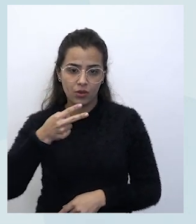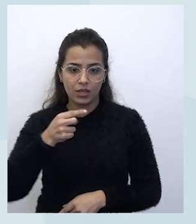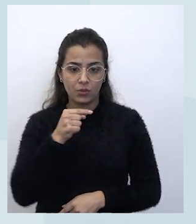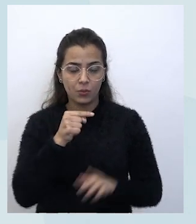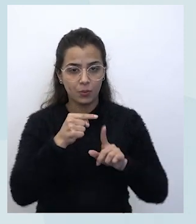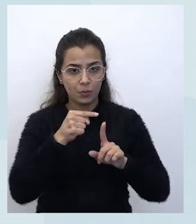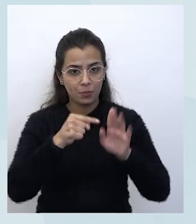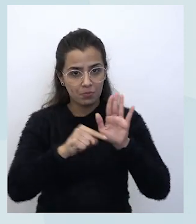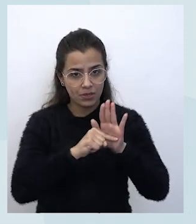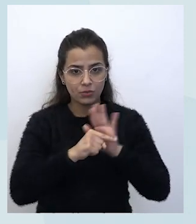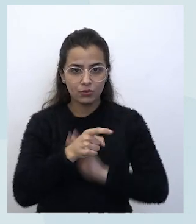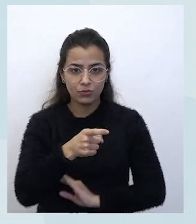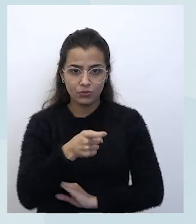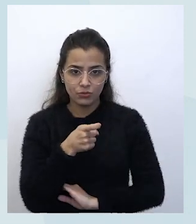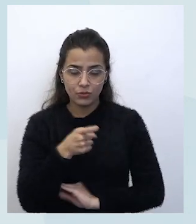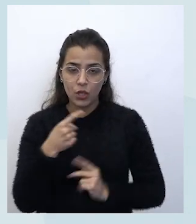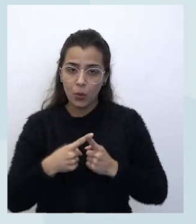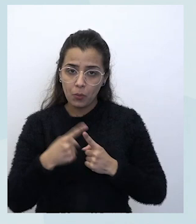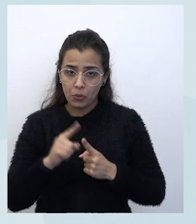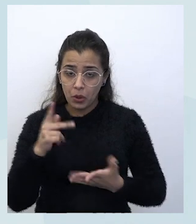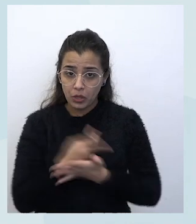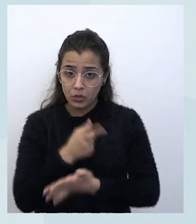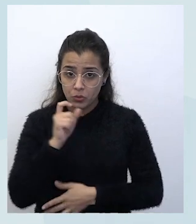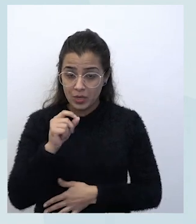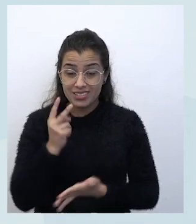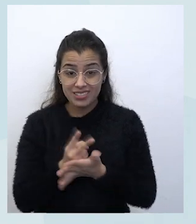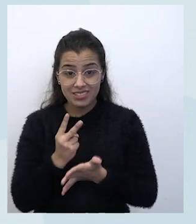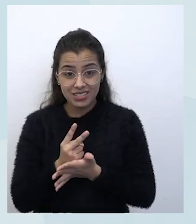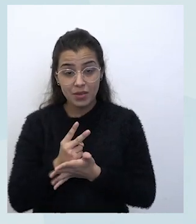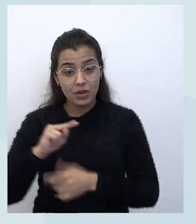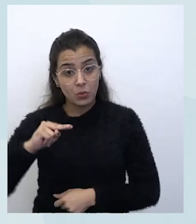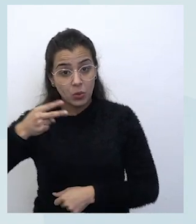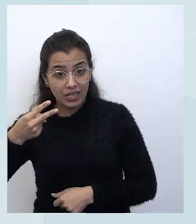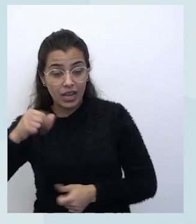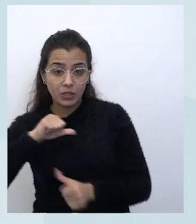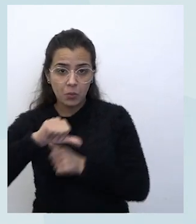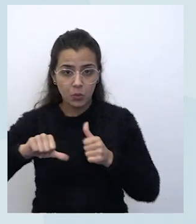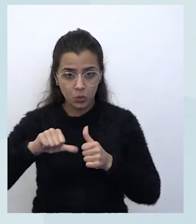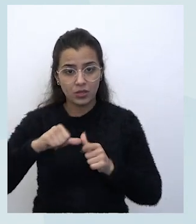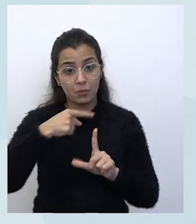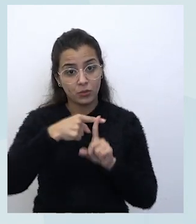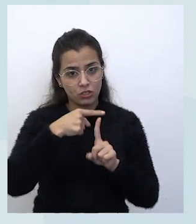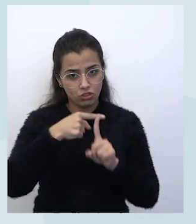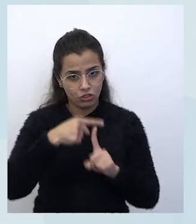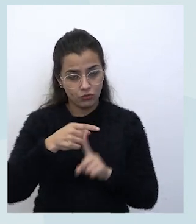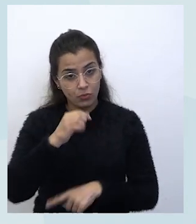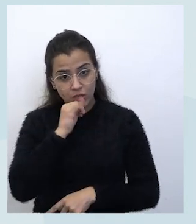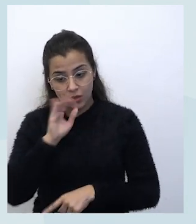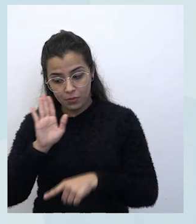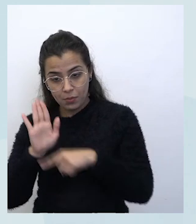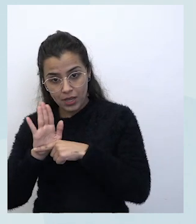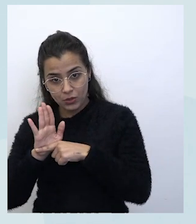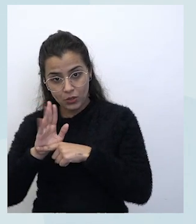elevou ao quadrado, esse menos vai trocar o sinal. Então, quando você eleva ao quadrado, dá sempre positivo. E esse menos vai fazer o número